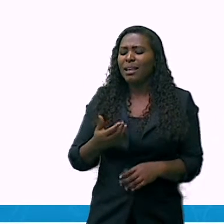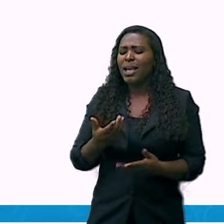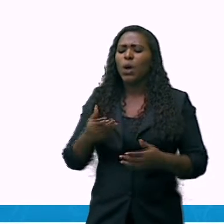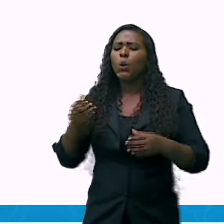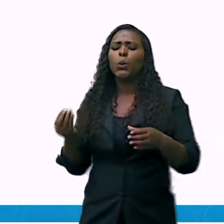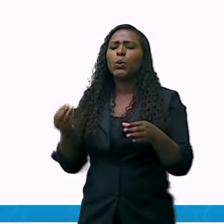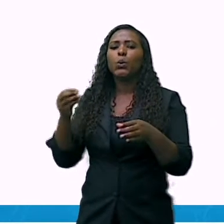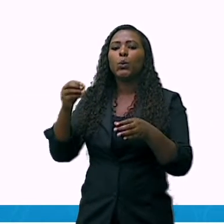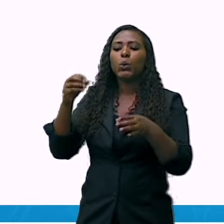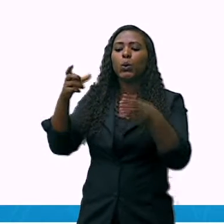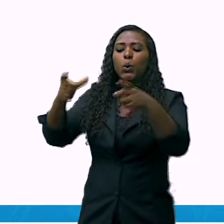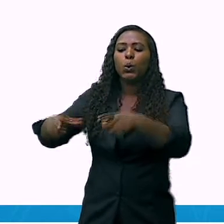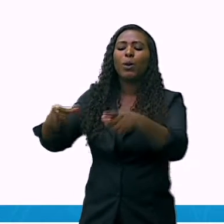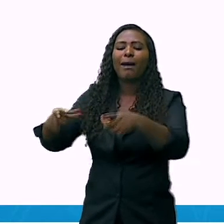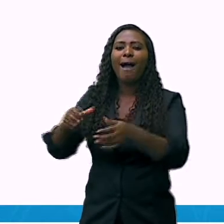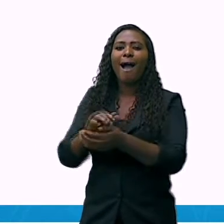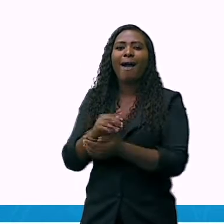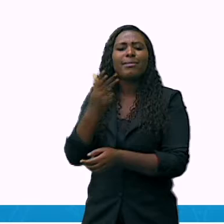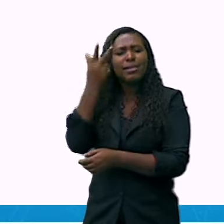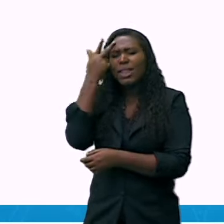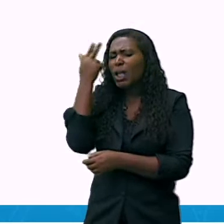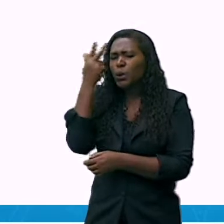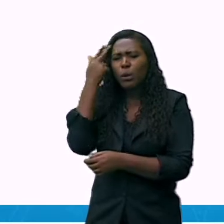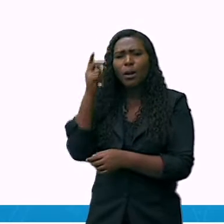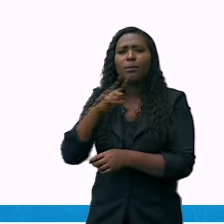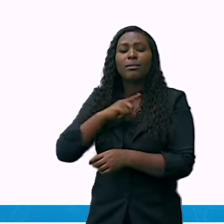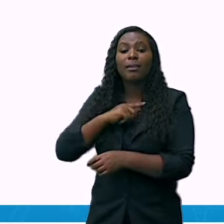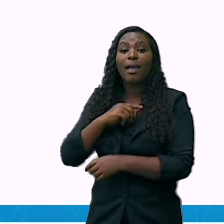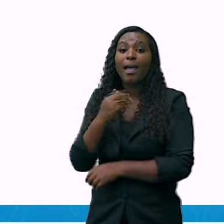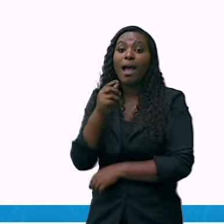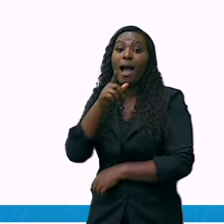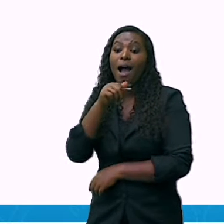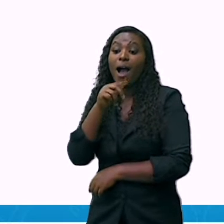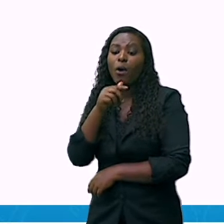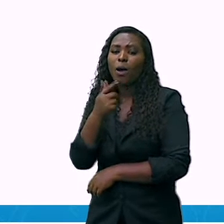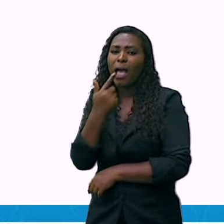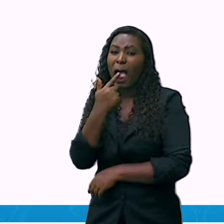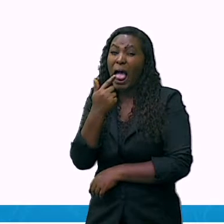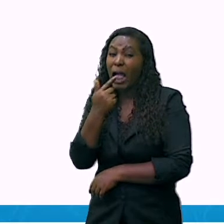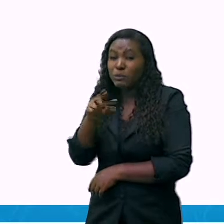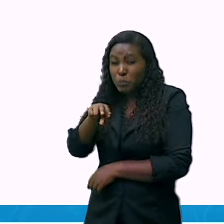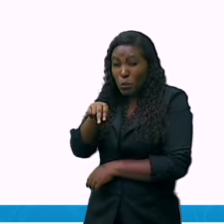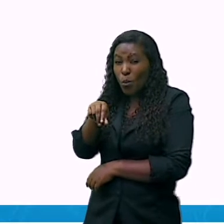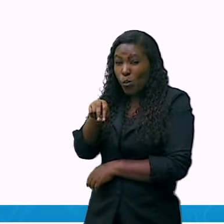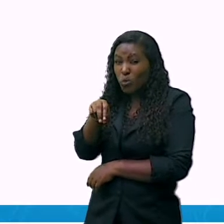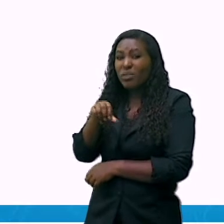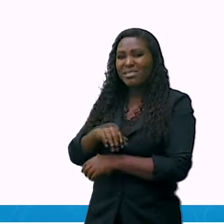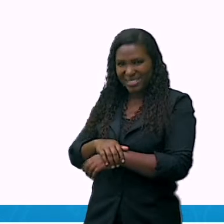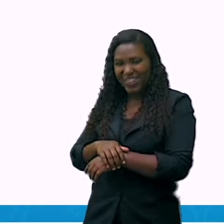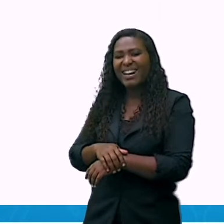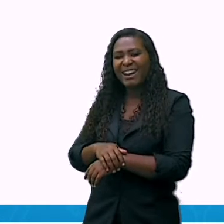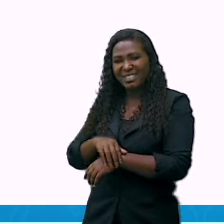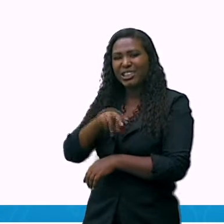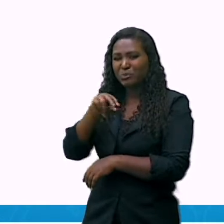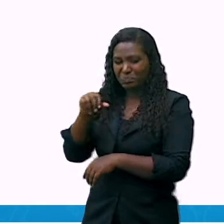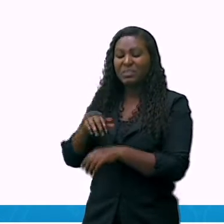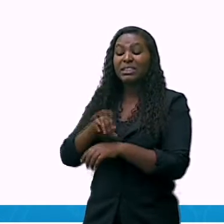naturais ocupados por água salgada. Este sal ocorre devido